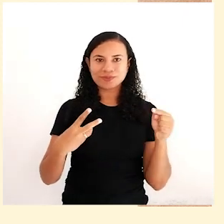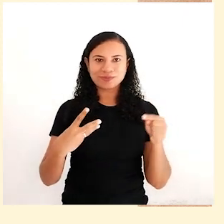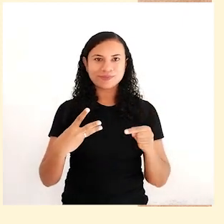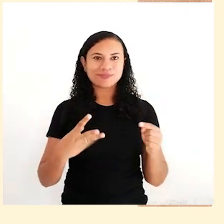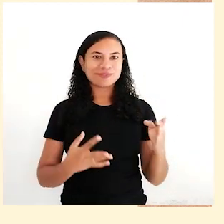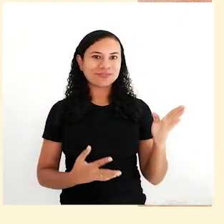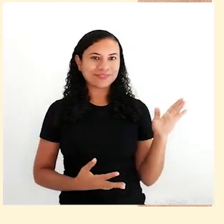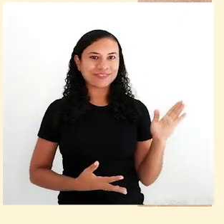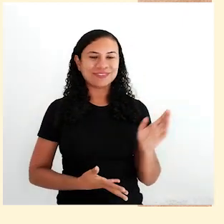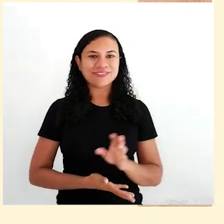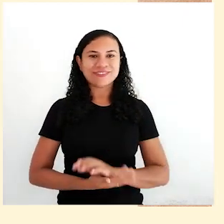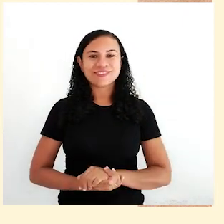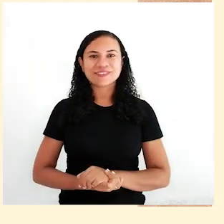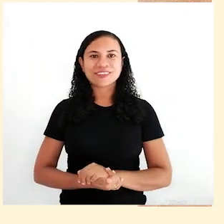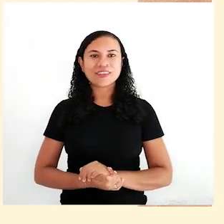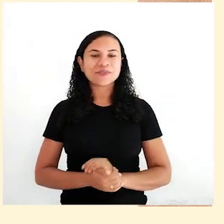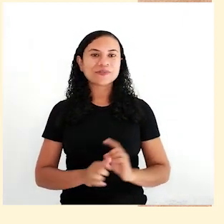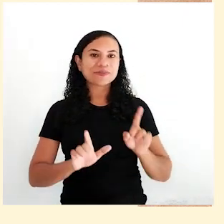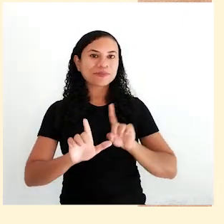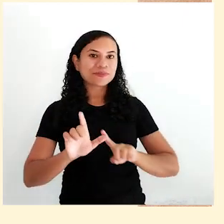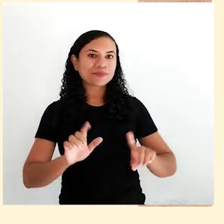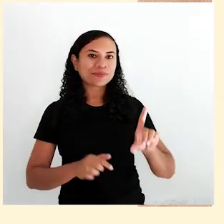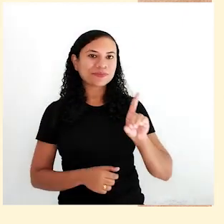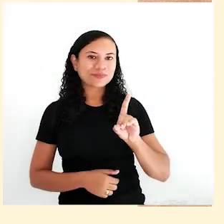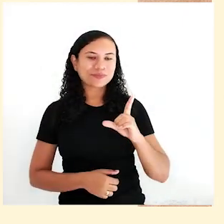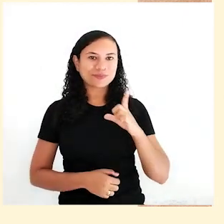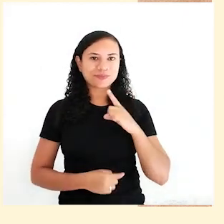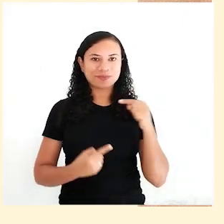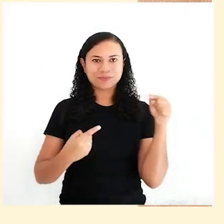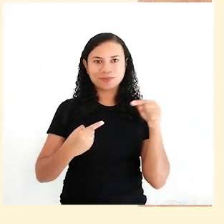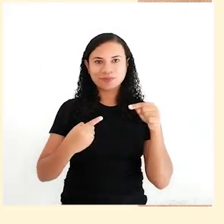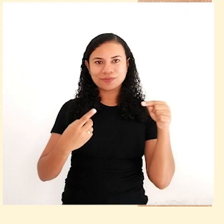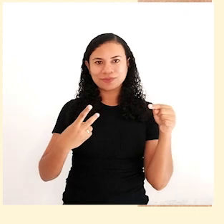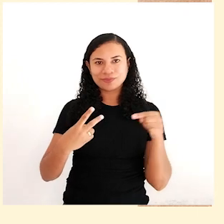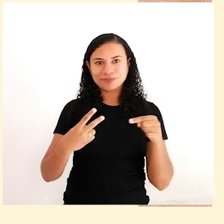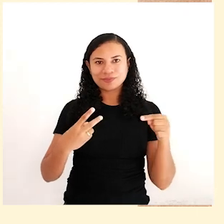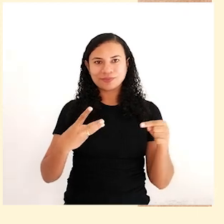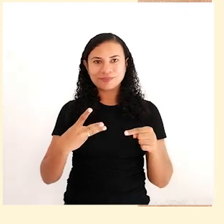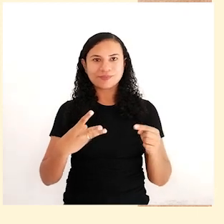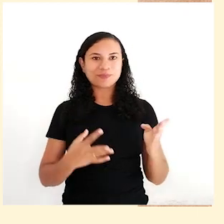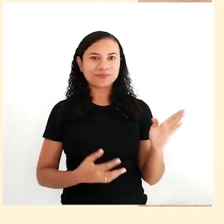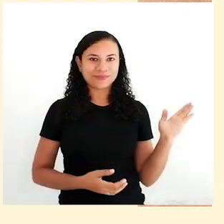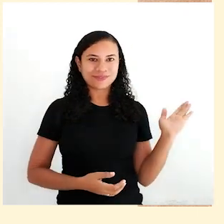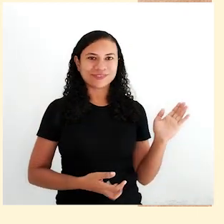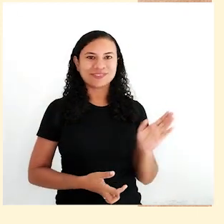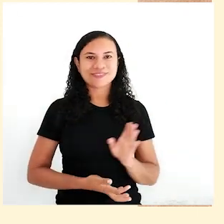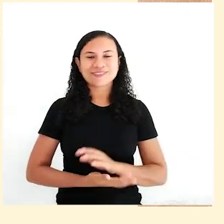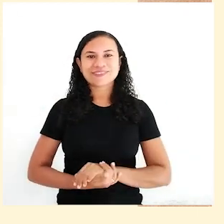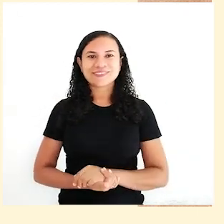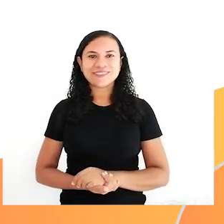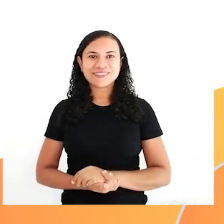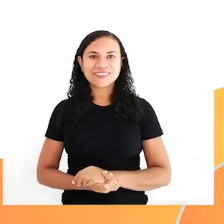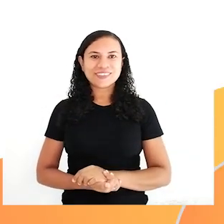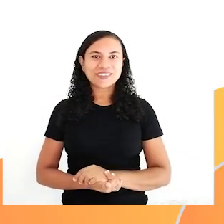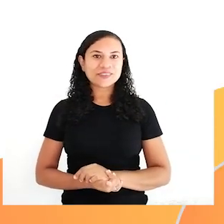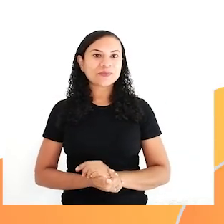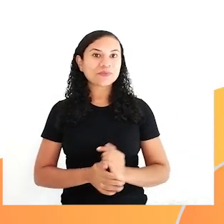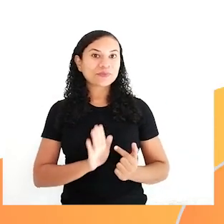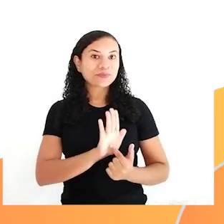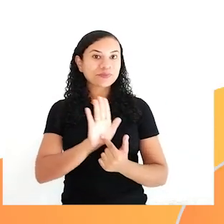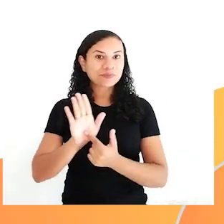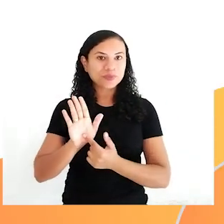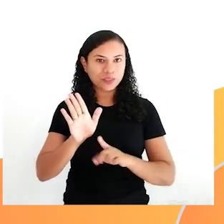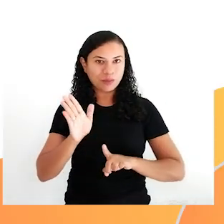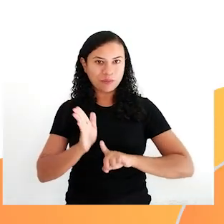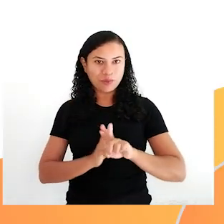C, inútil, floresta, diarista. E na letra D, desamor, antiético e